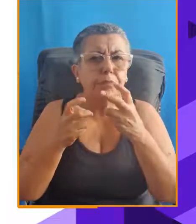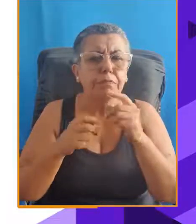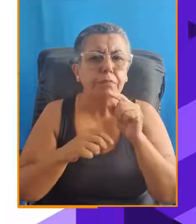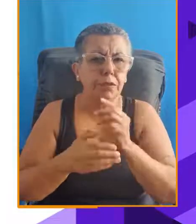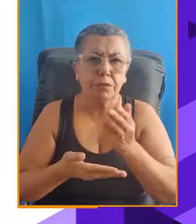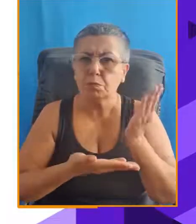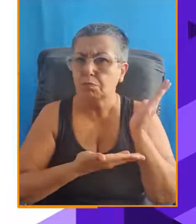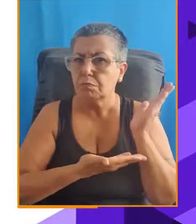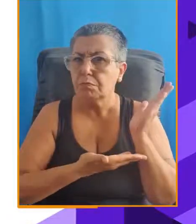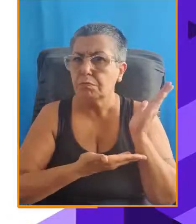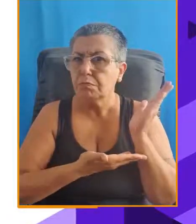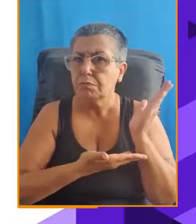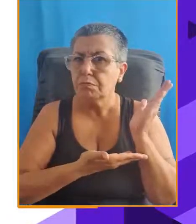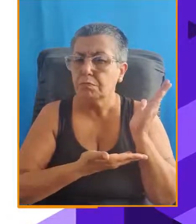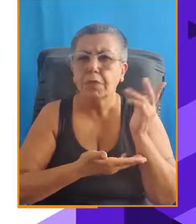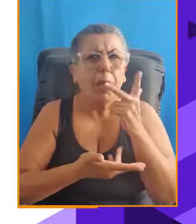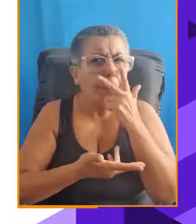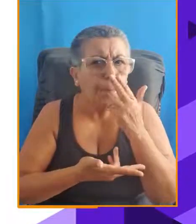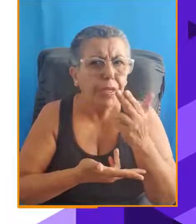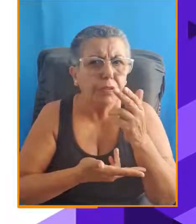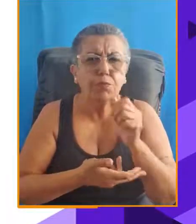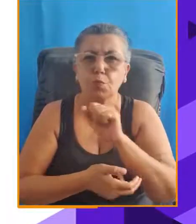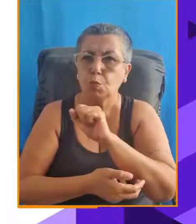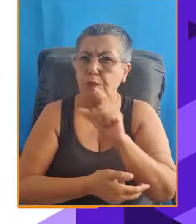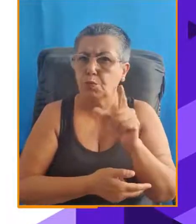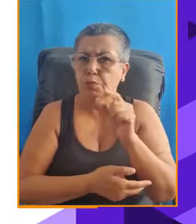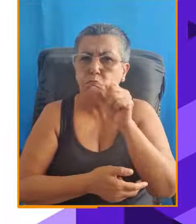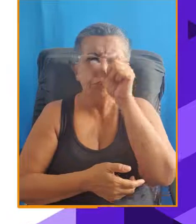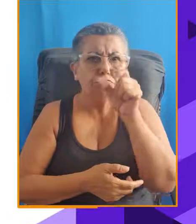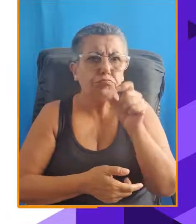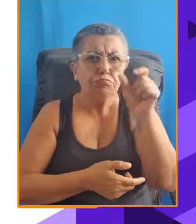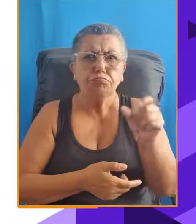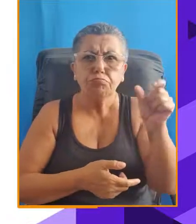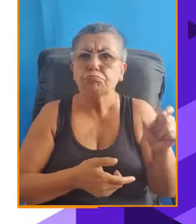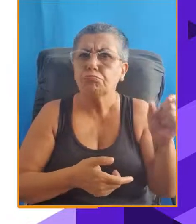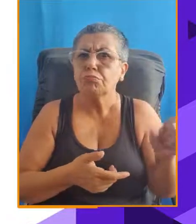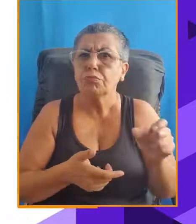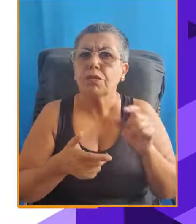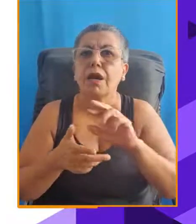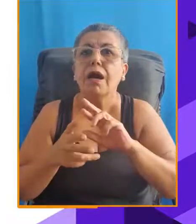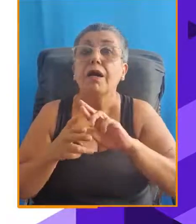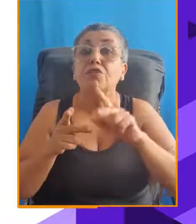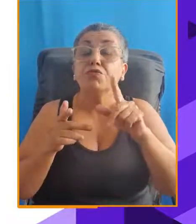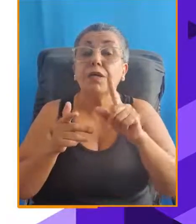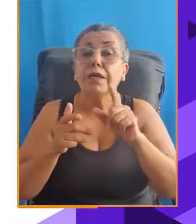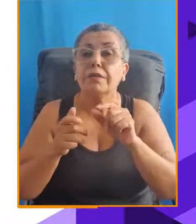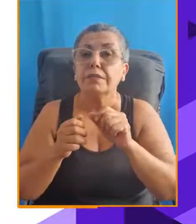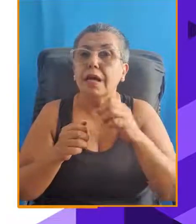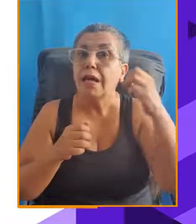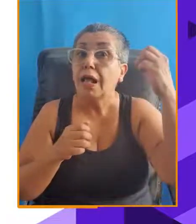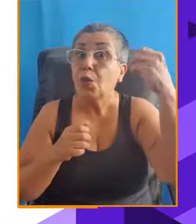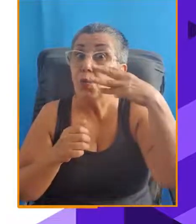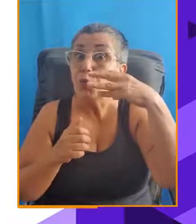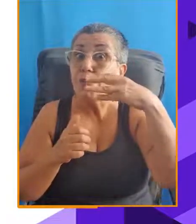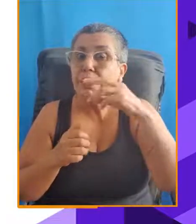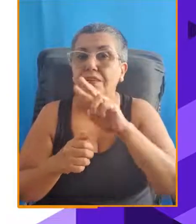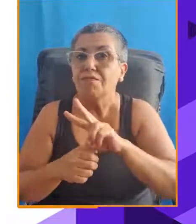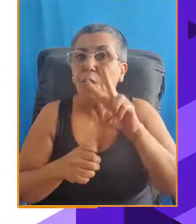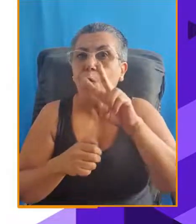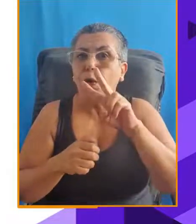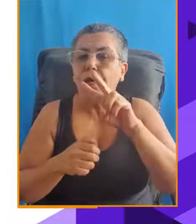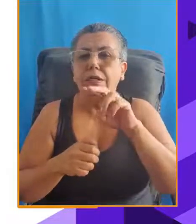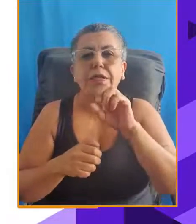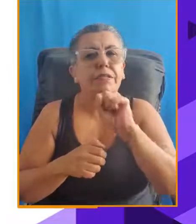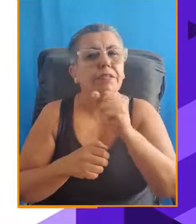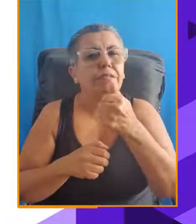matiz desse grupo de cores é o mesmo, o azul. A diferença entre eles é que variam de luminosidade, valor, e